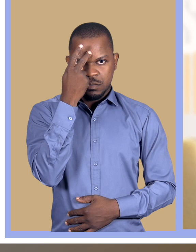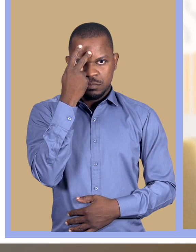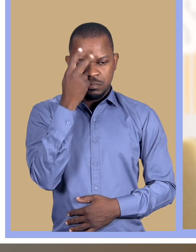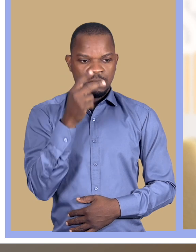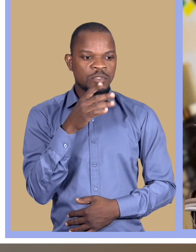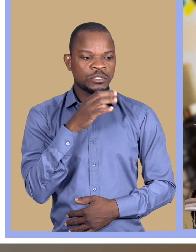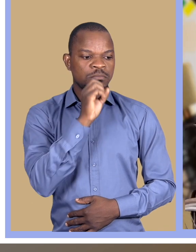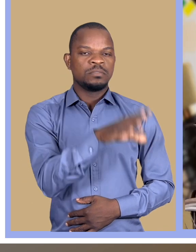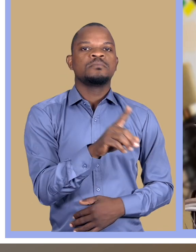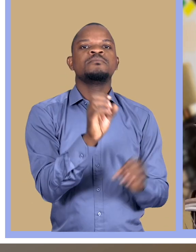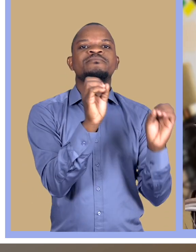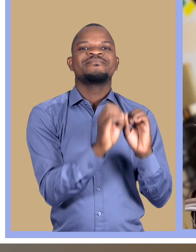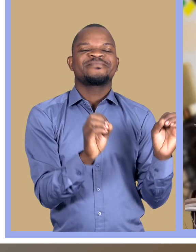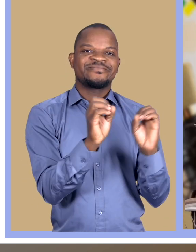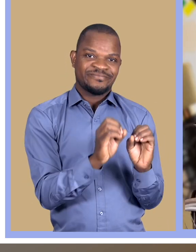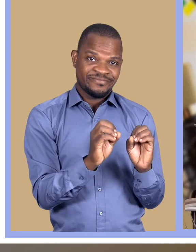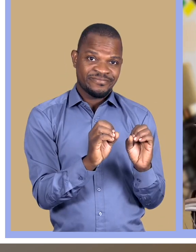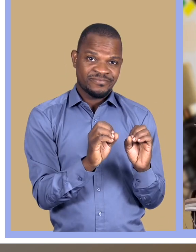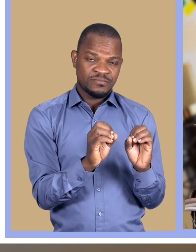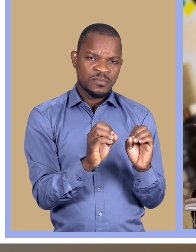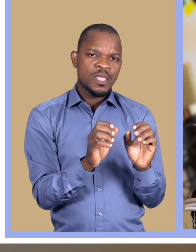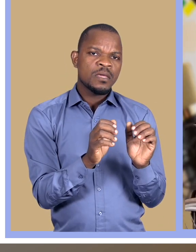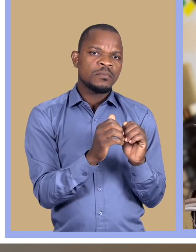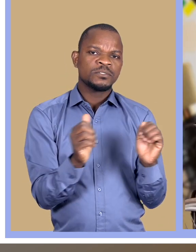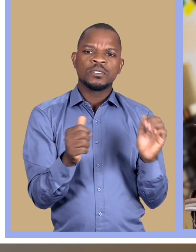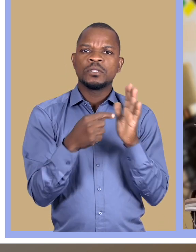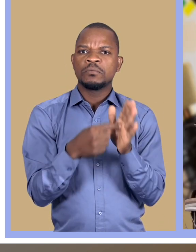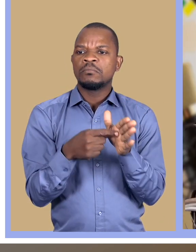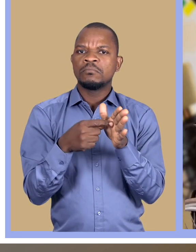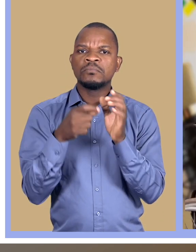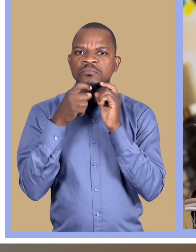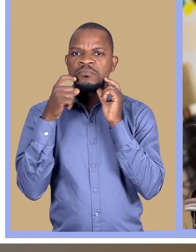isso. Então, não seria o moçambicano que se torna